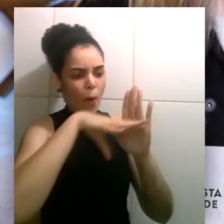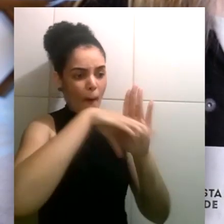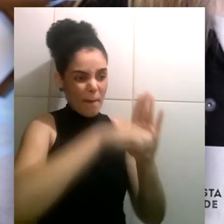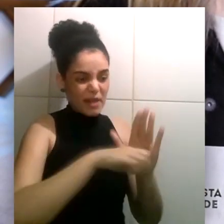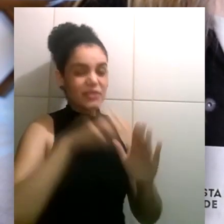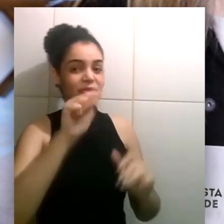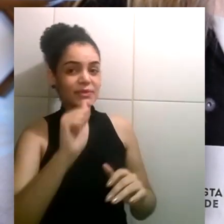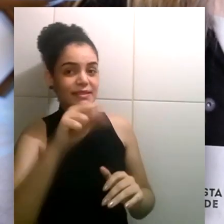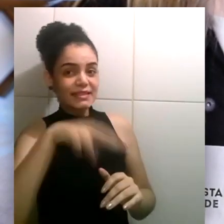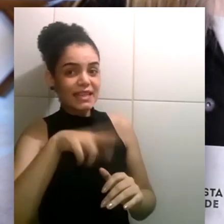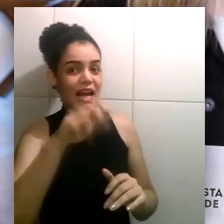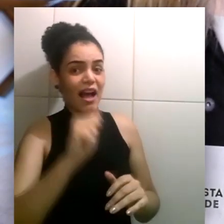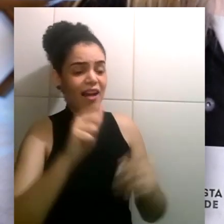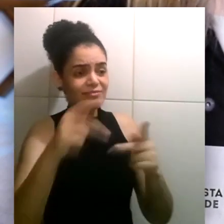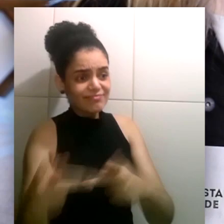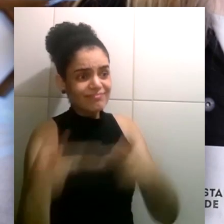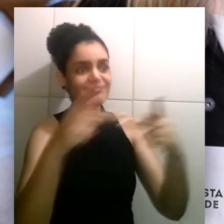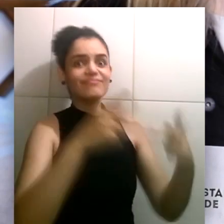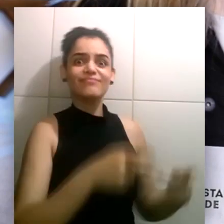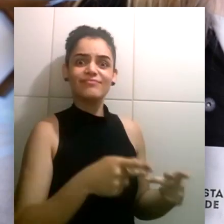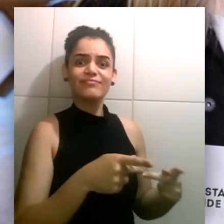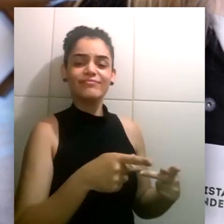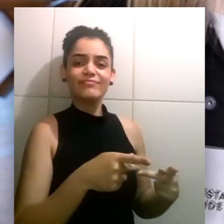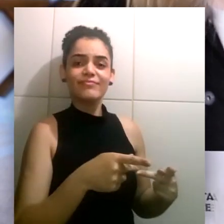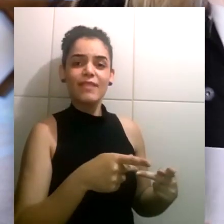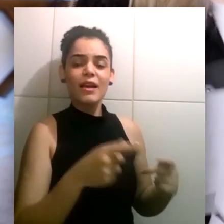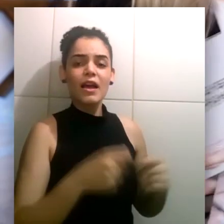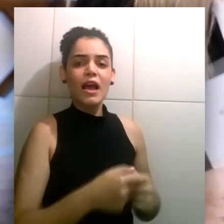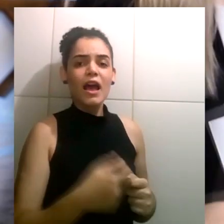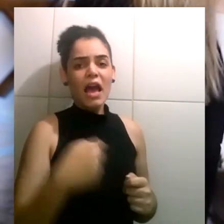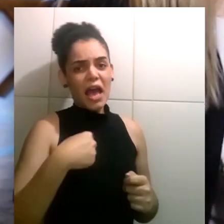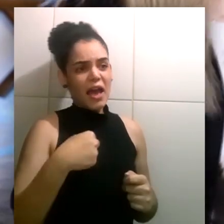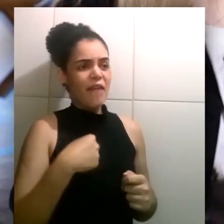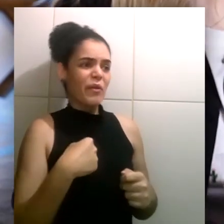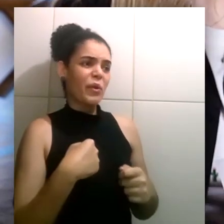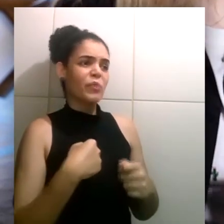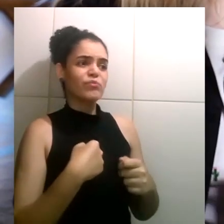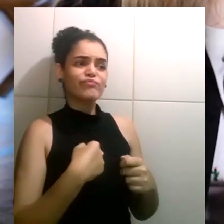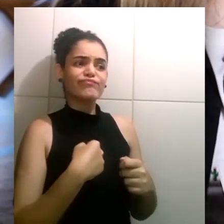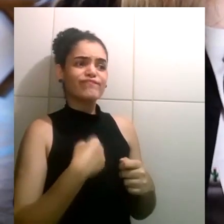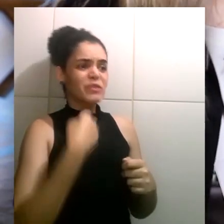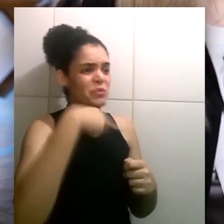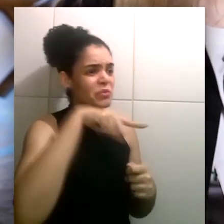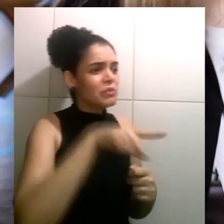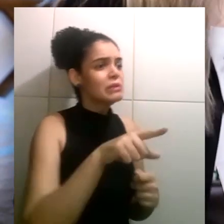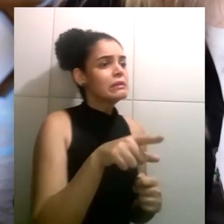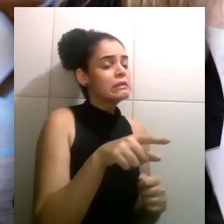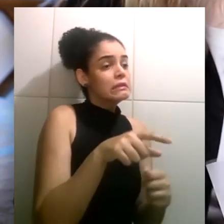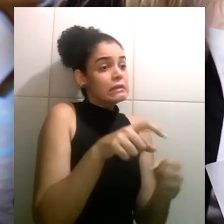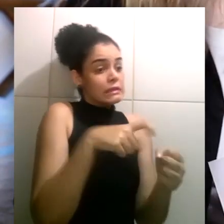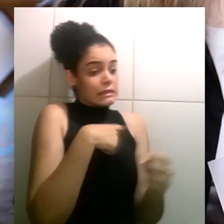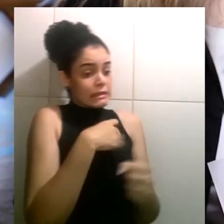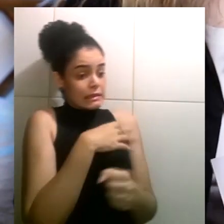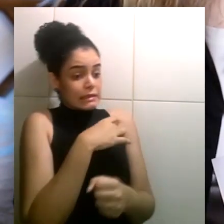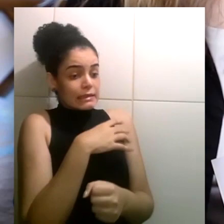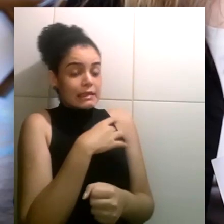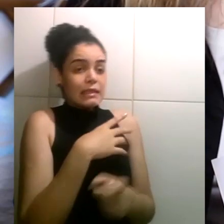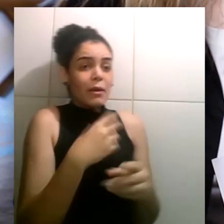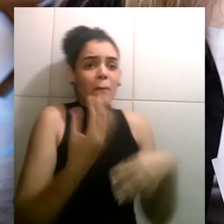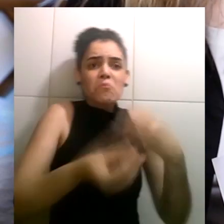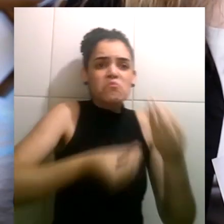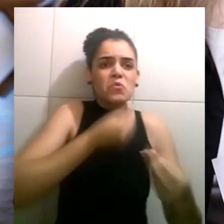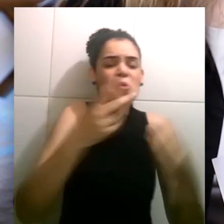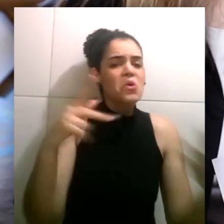do ministério dela e, assim, convidada. Então, eu tava indo para fluir como rolasse, entendeu? A hora que